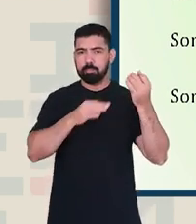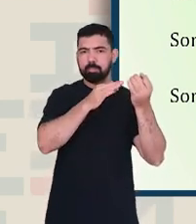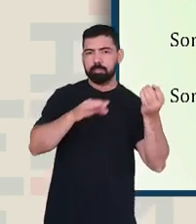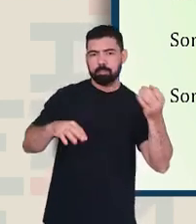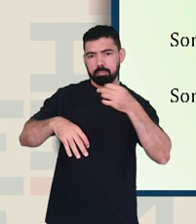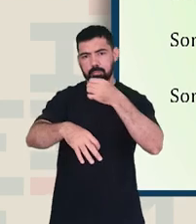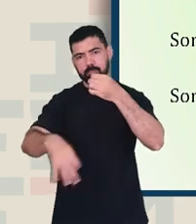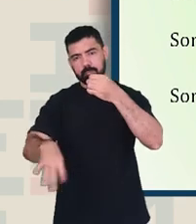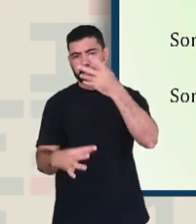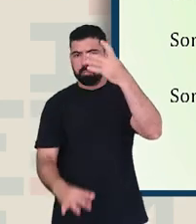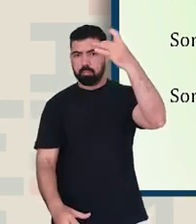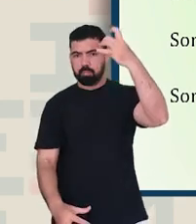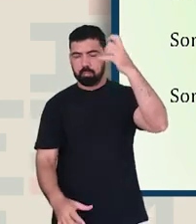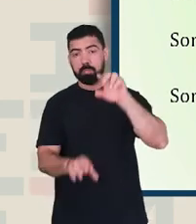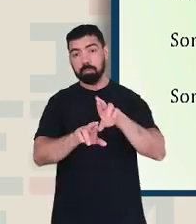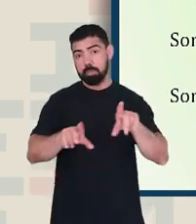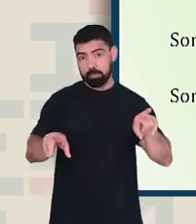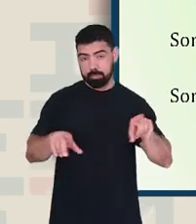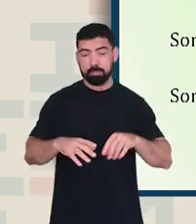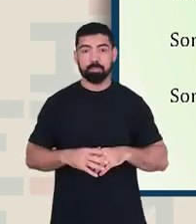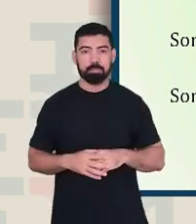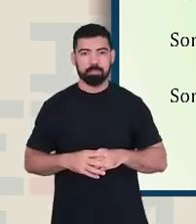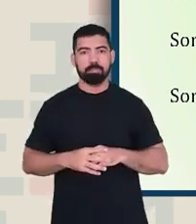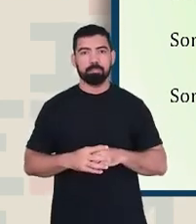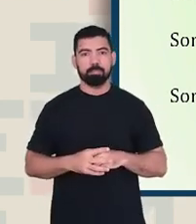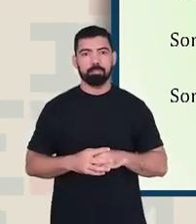violino, violoncelo,